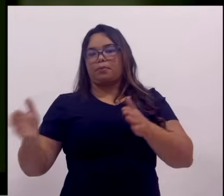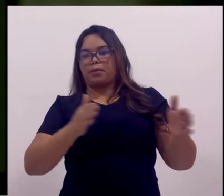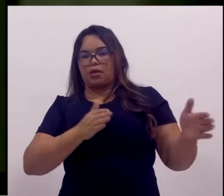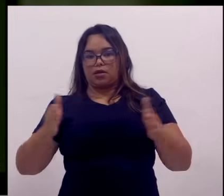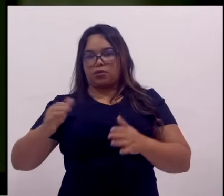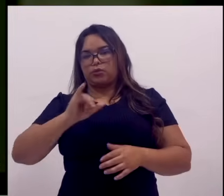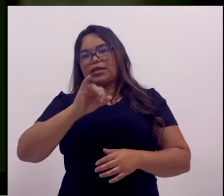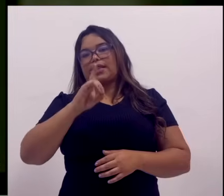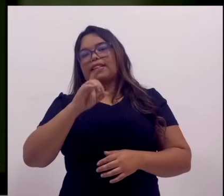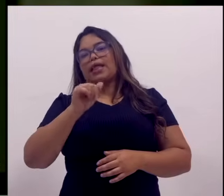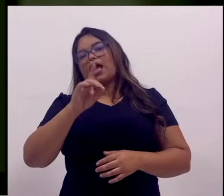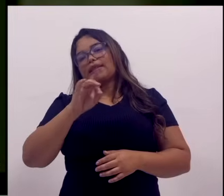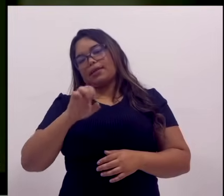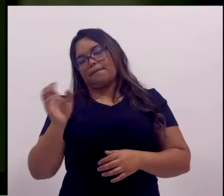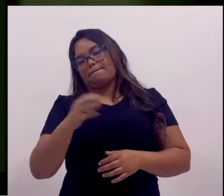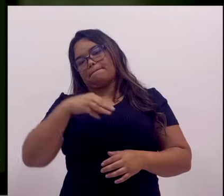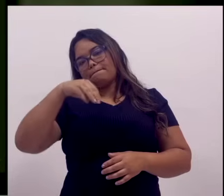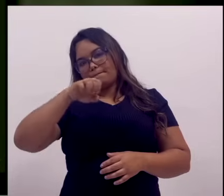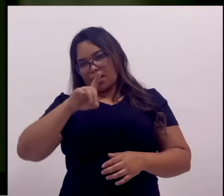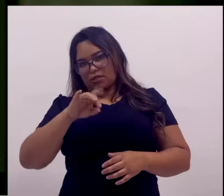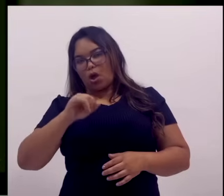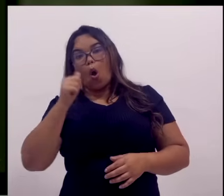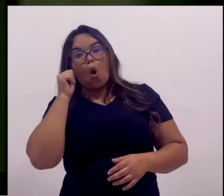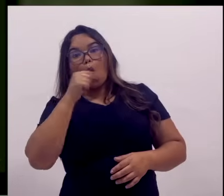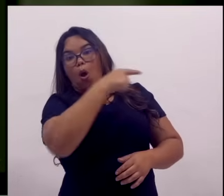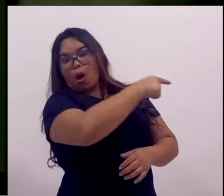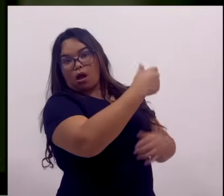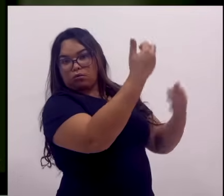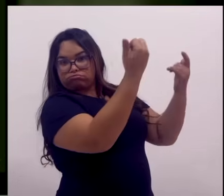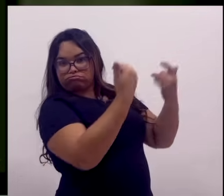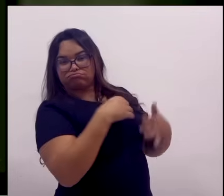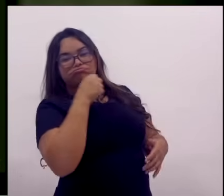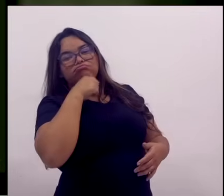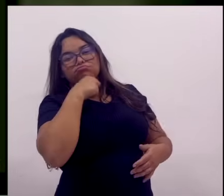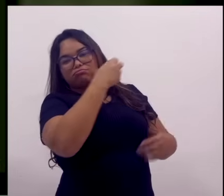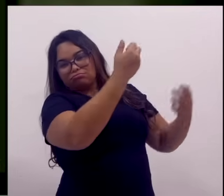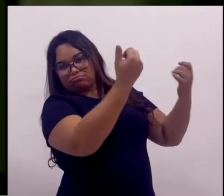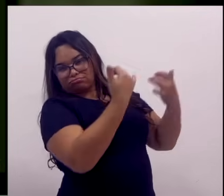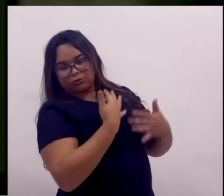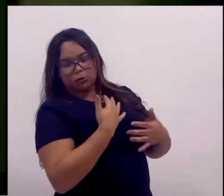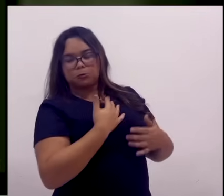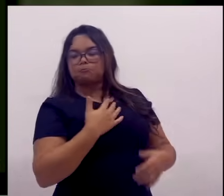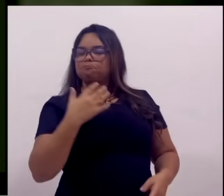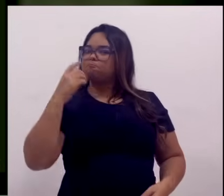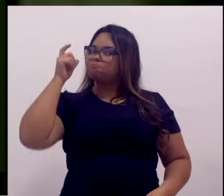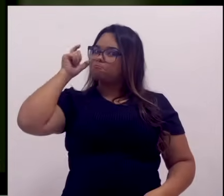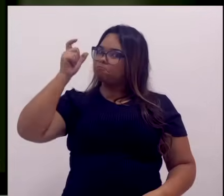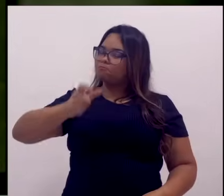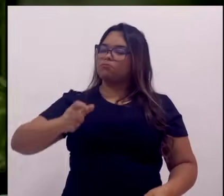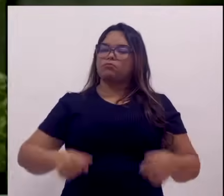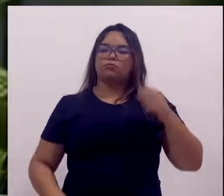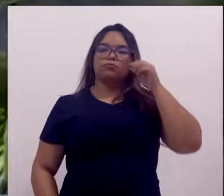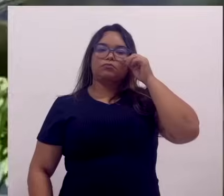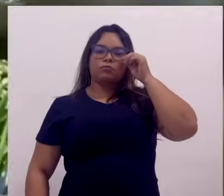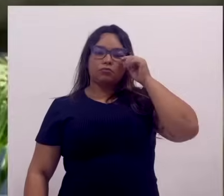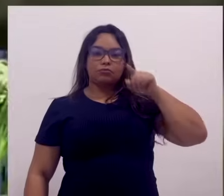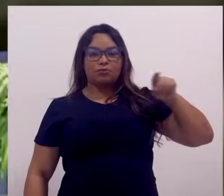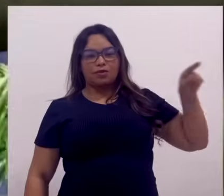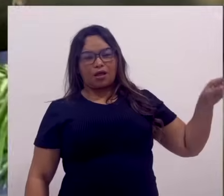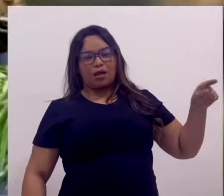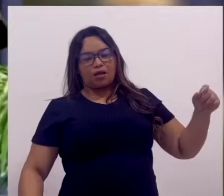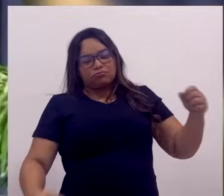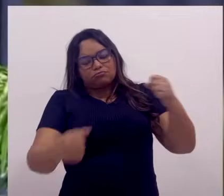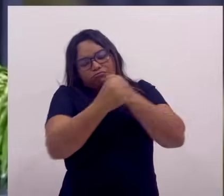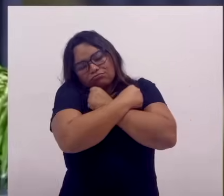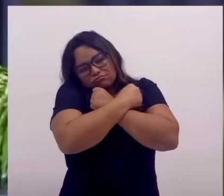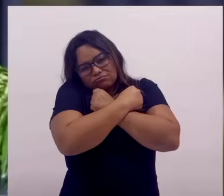Esta velha senhora aqui tem uma conotação interessante para mim. Ela me ensinou uma lição interessante. Ela deu um grande abraço